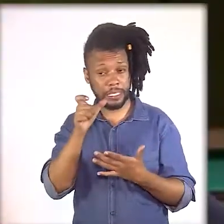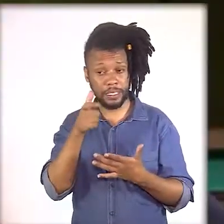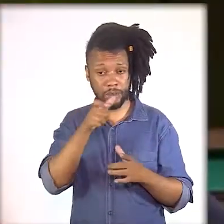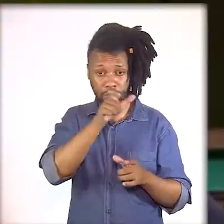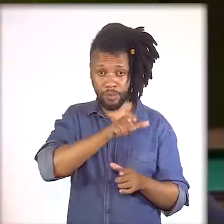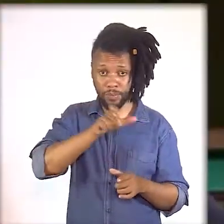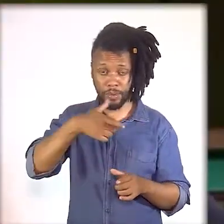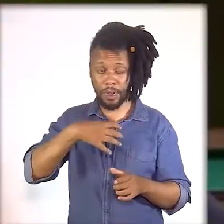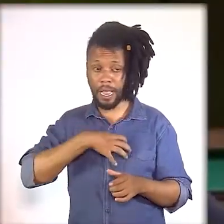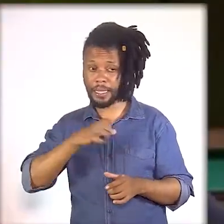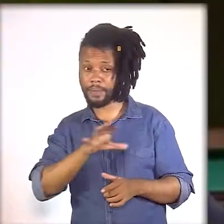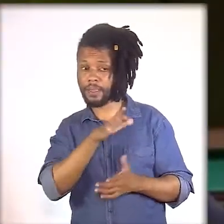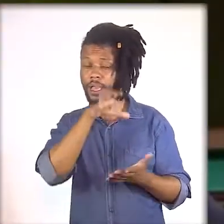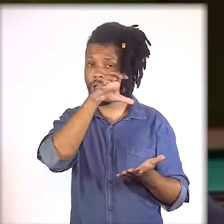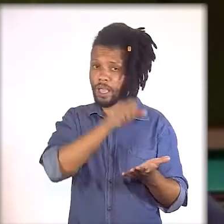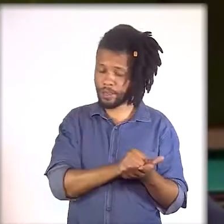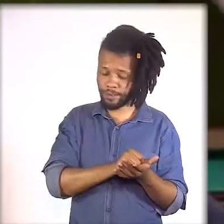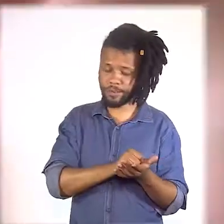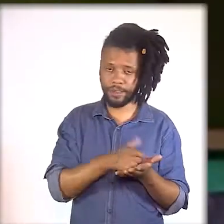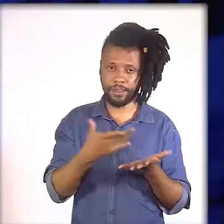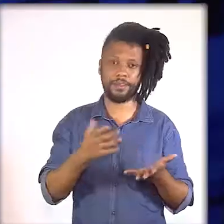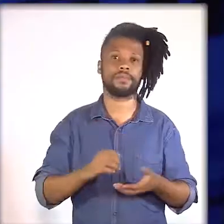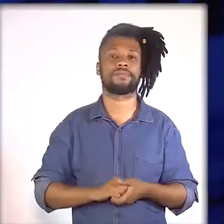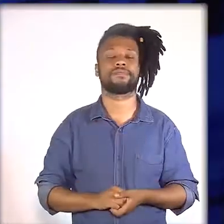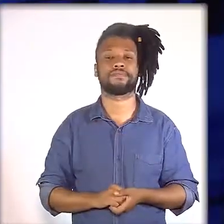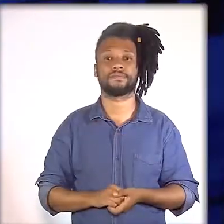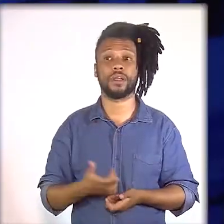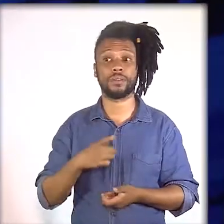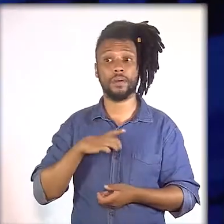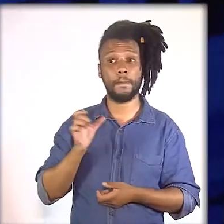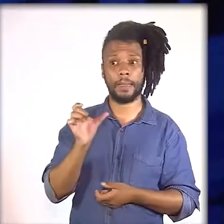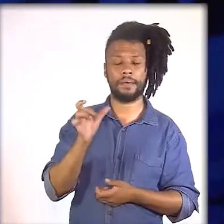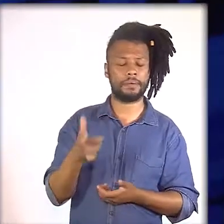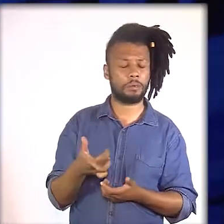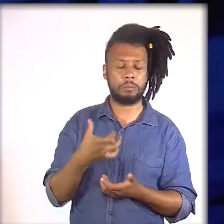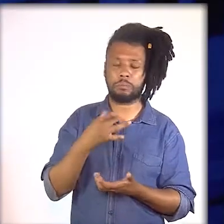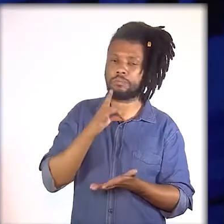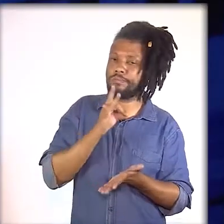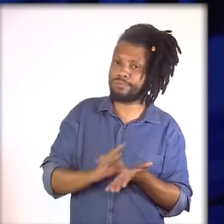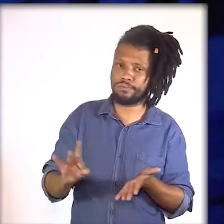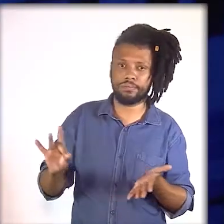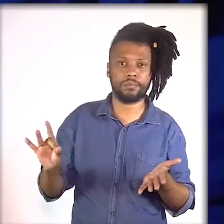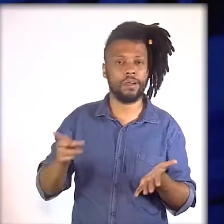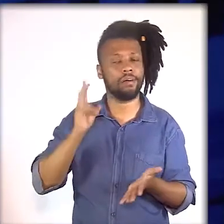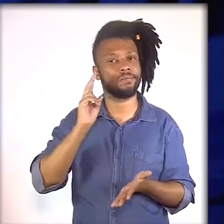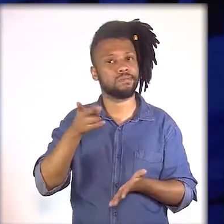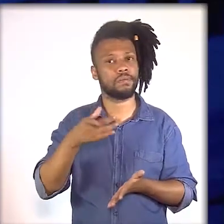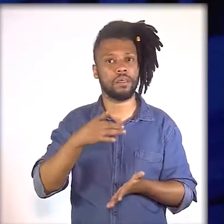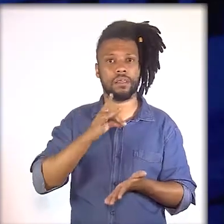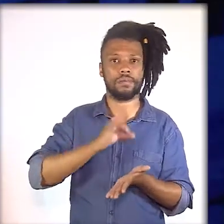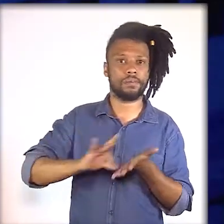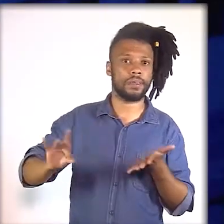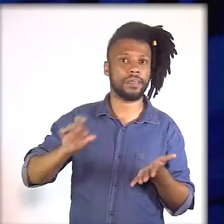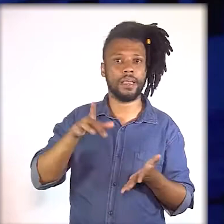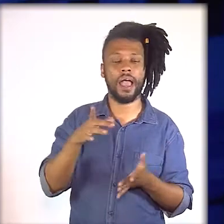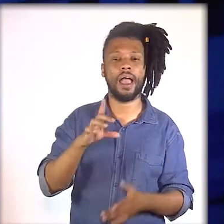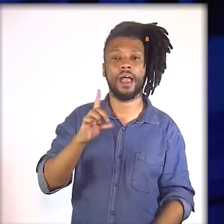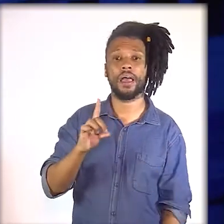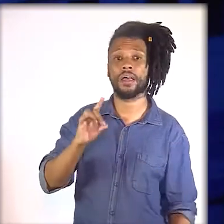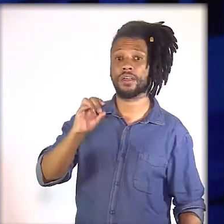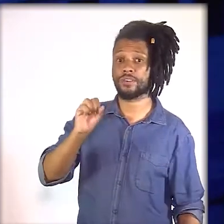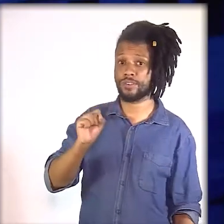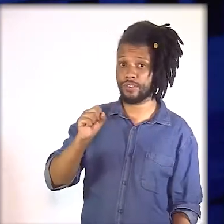com a semântica que ele certamente registraria. Vocês sabem que eu tenho uma palavra que eu detesto, que sempre detestei,